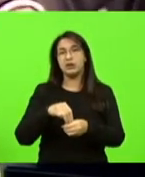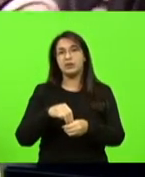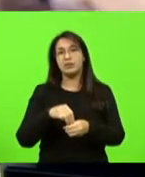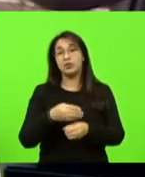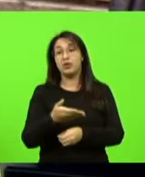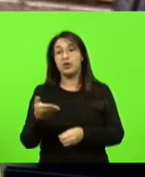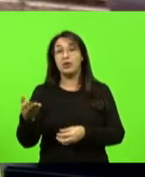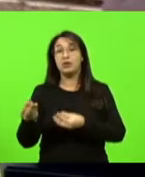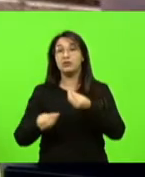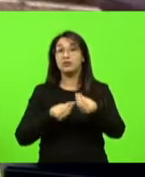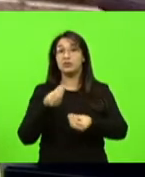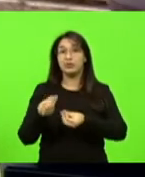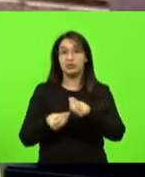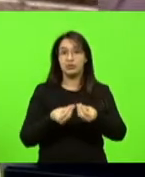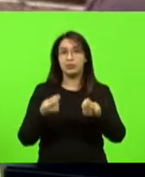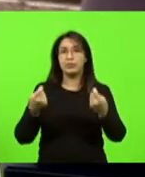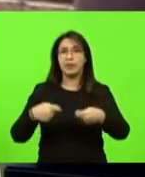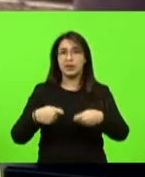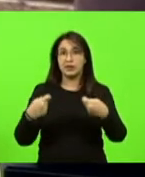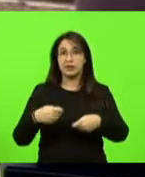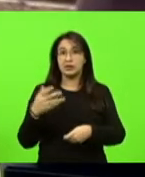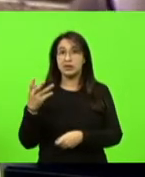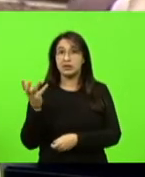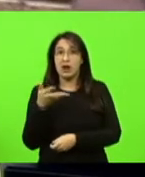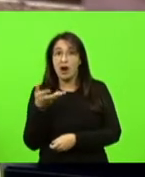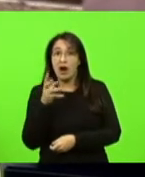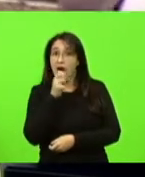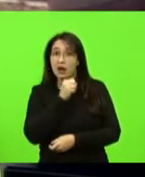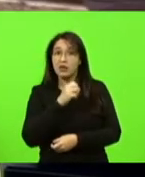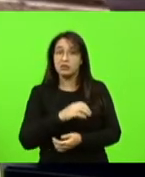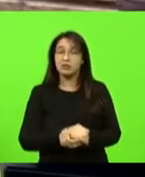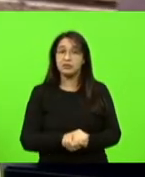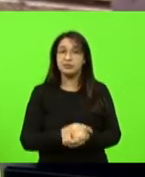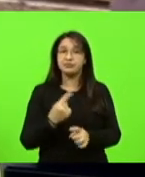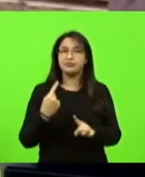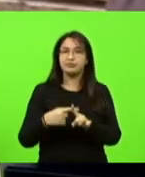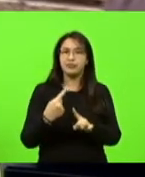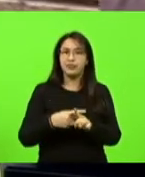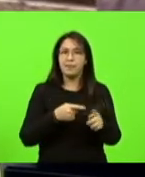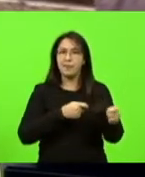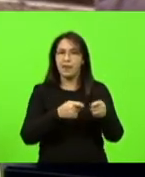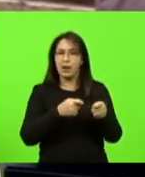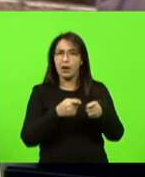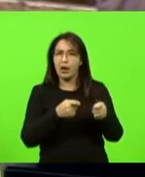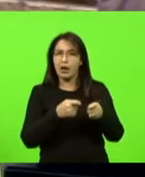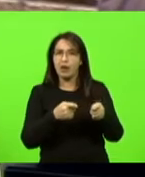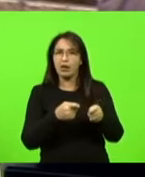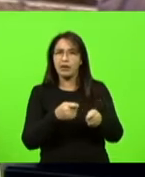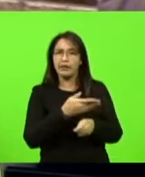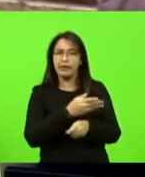eles têm que ser mais ágeis, porque os órgãos de controle vão continuar fiscalizando